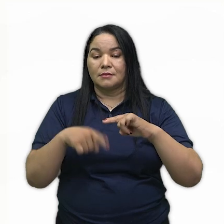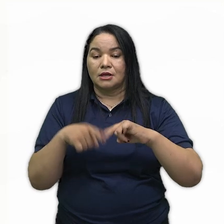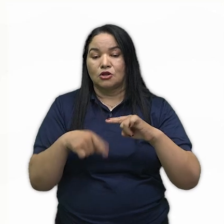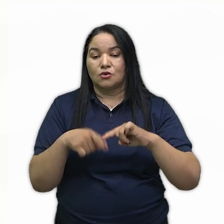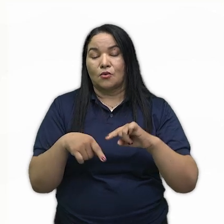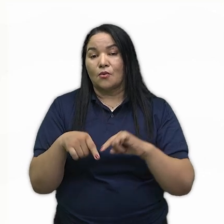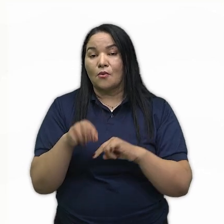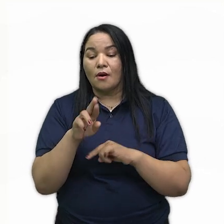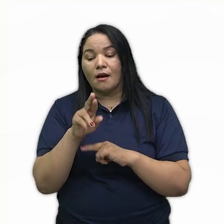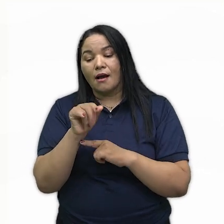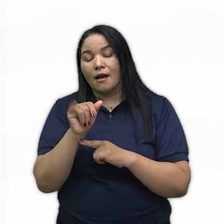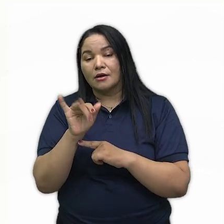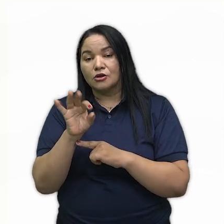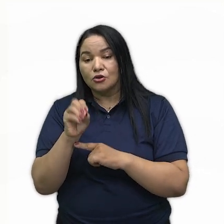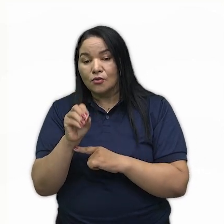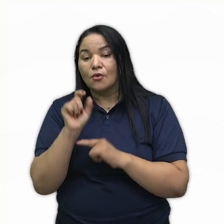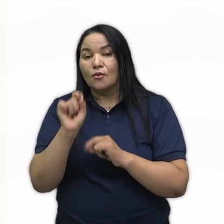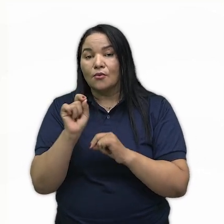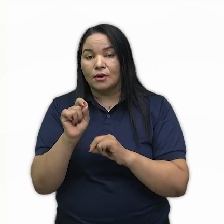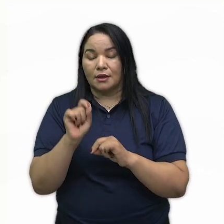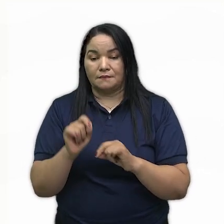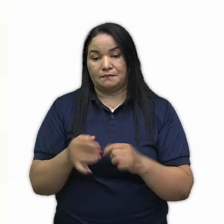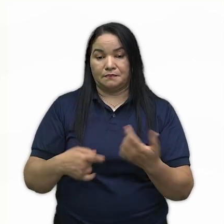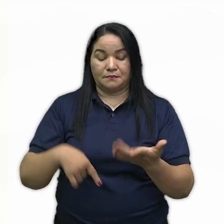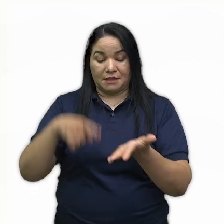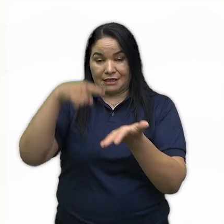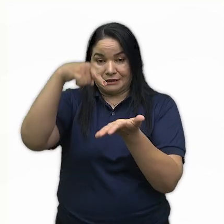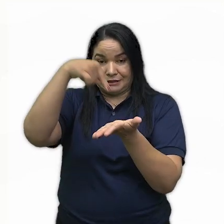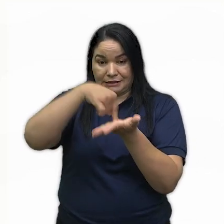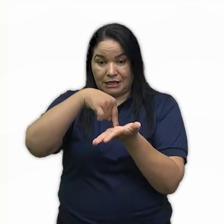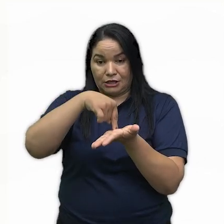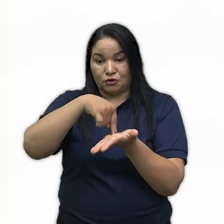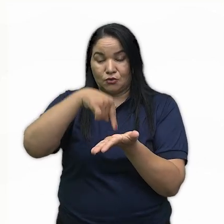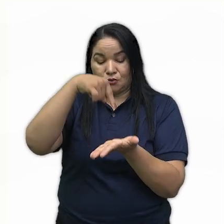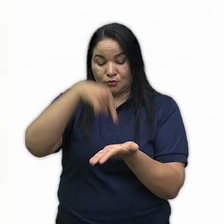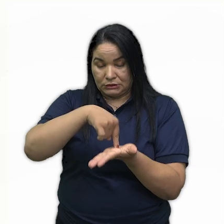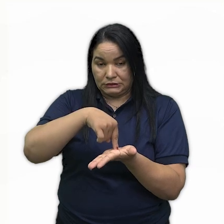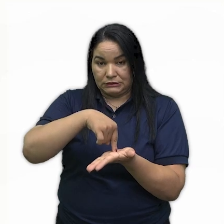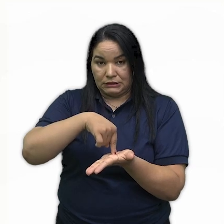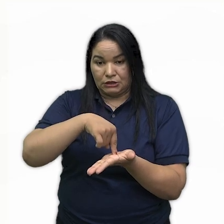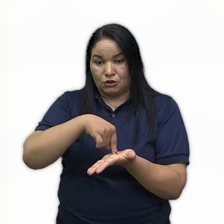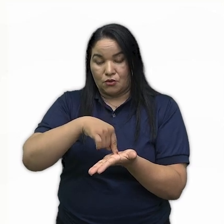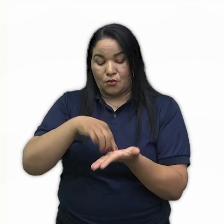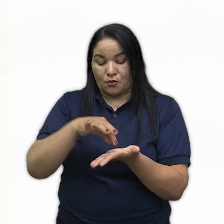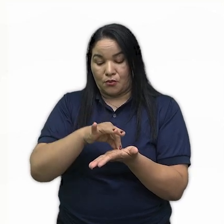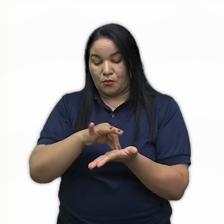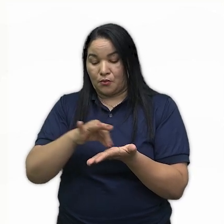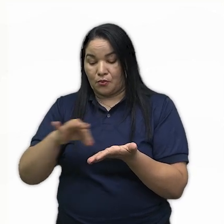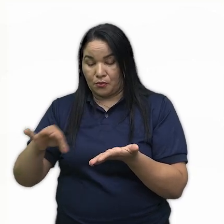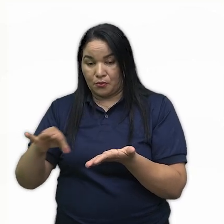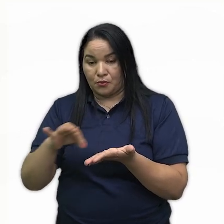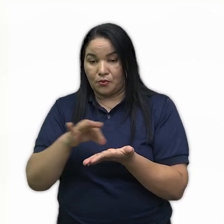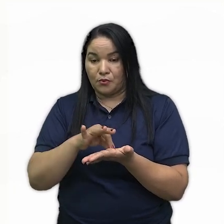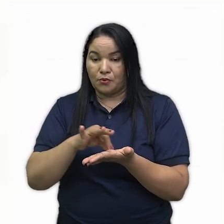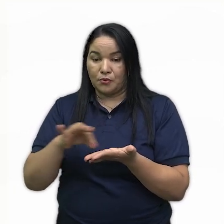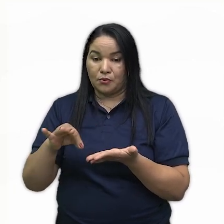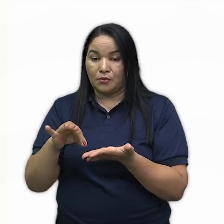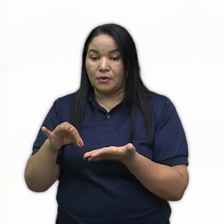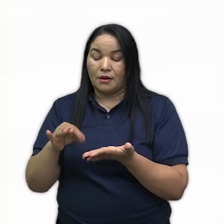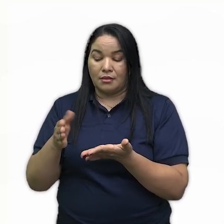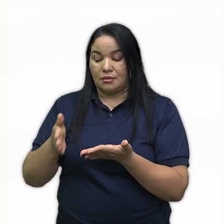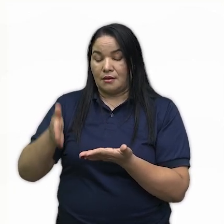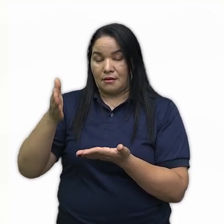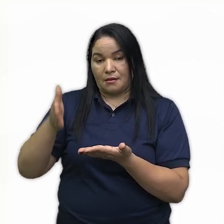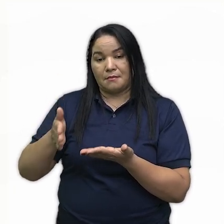raio. O raio é a distância do centro de uma das bases até